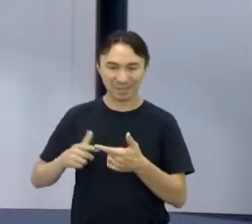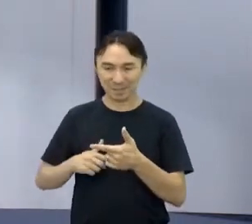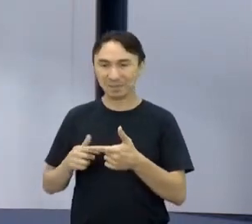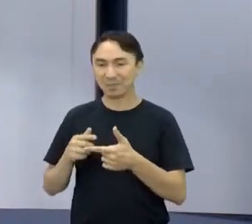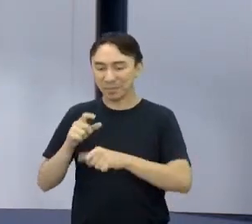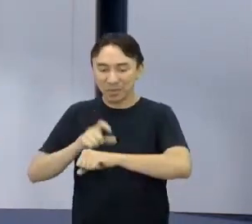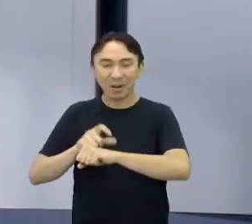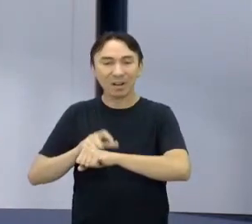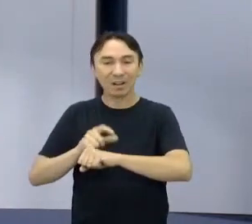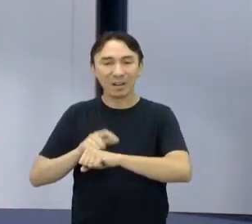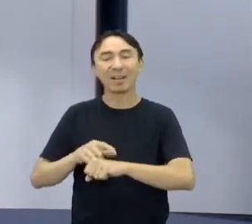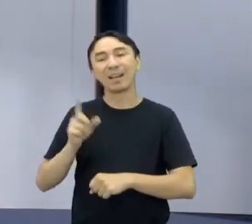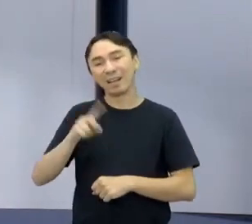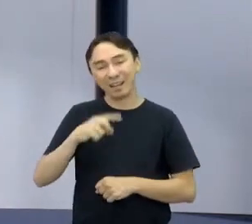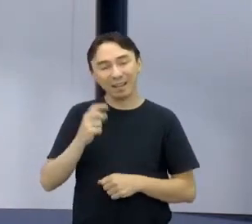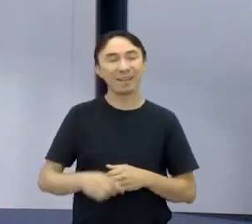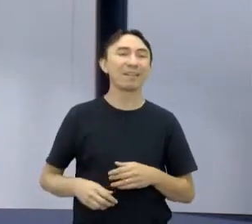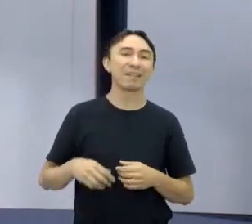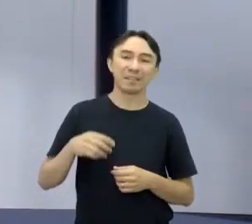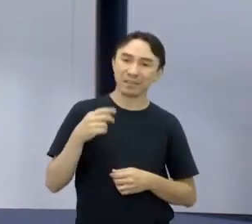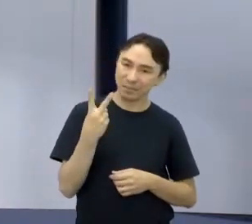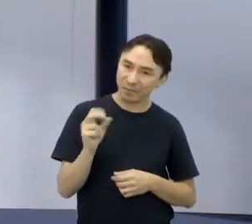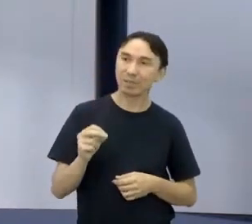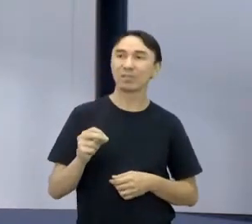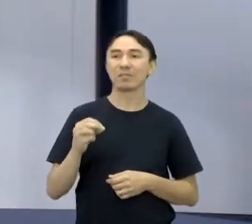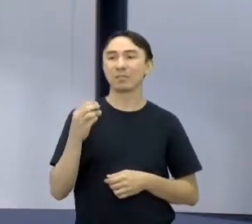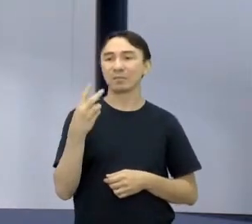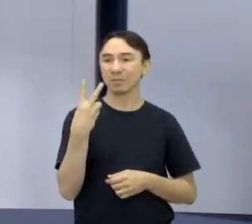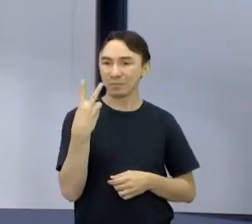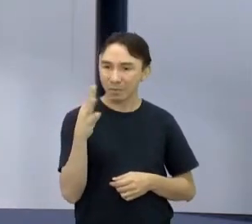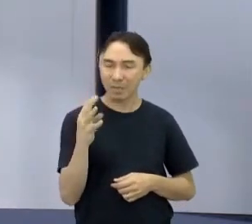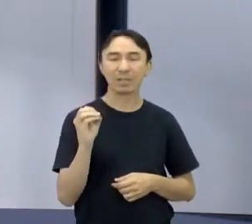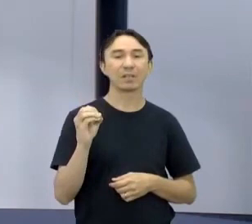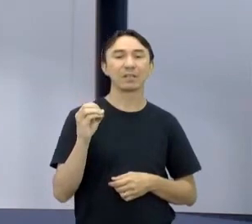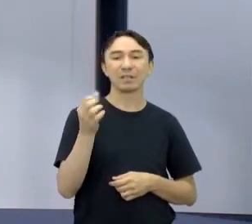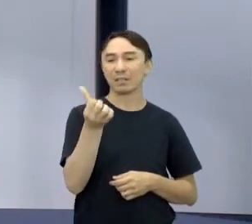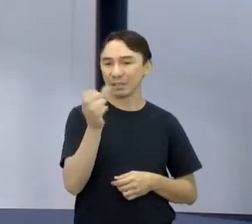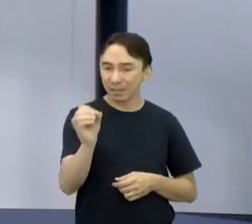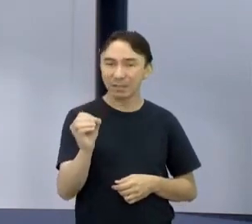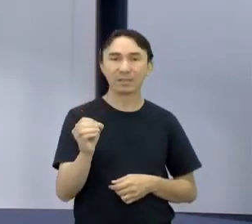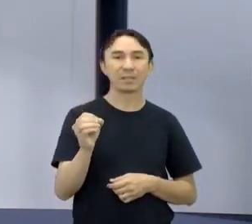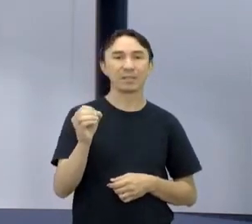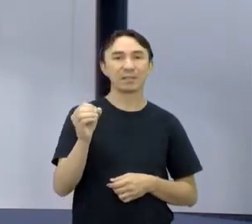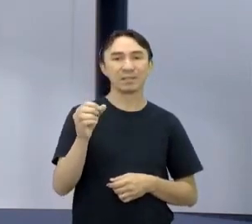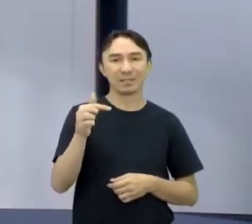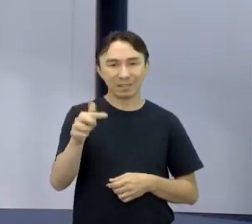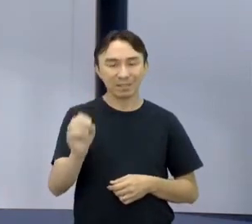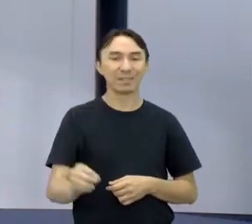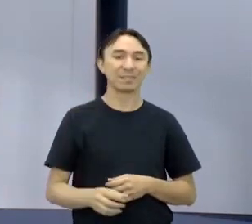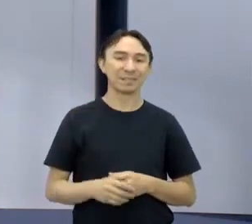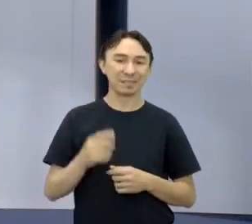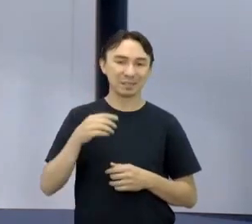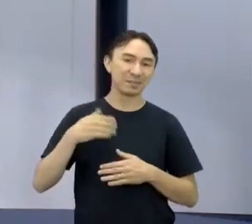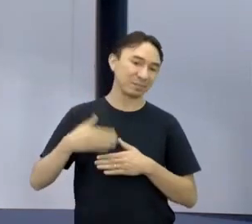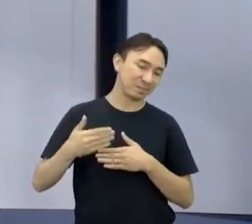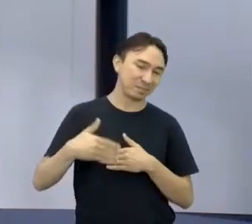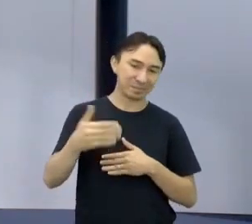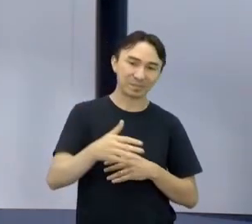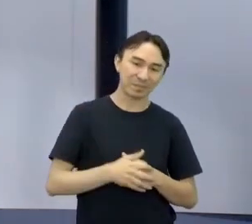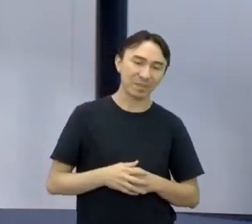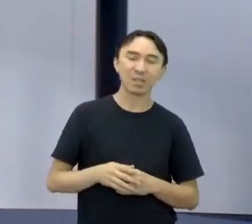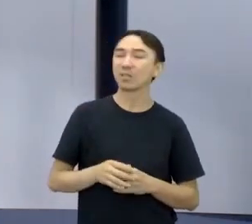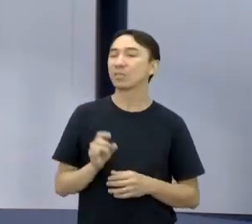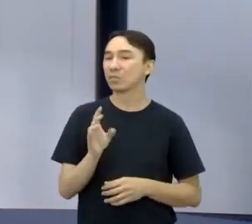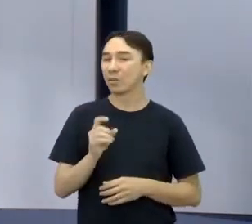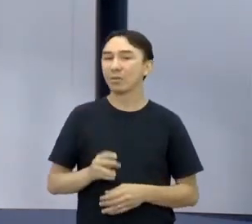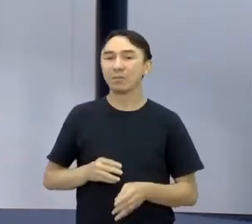20 quantas horas passarem, tá bom? Então, só dá para fazer isso em linha reta. Pense que se você vai estar de carro,